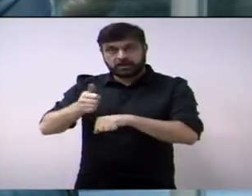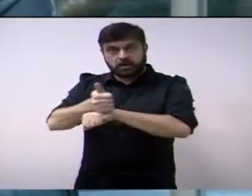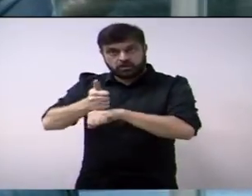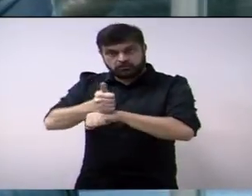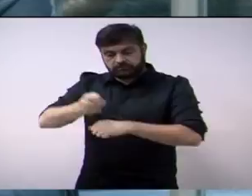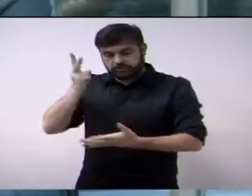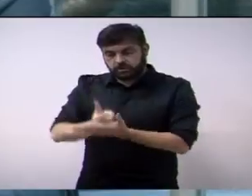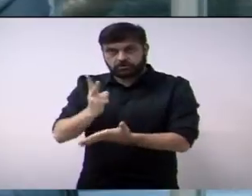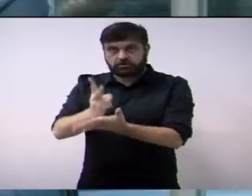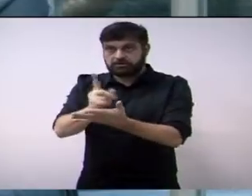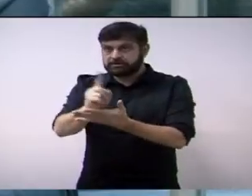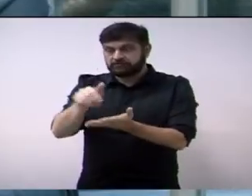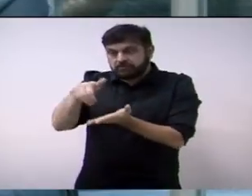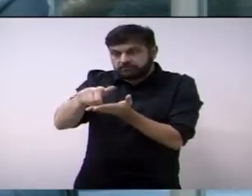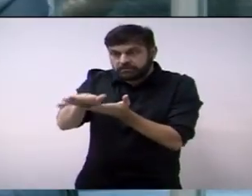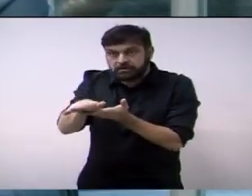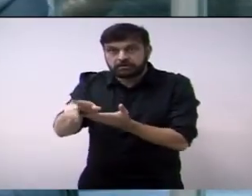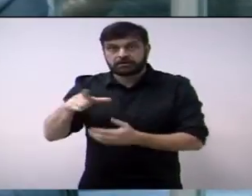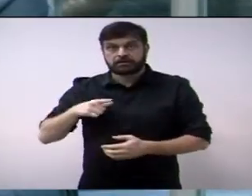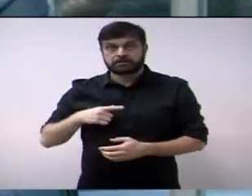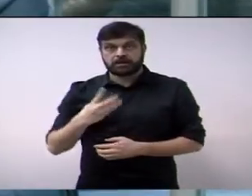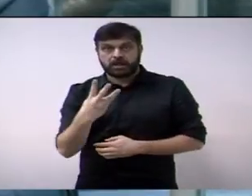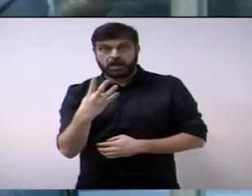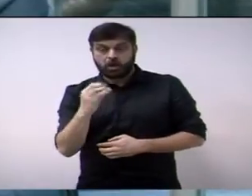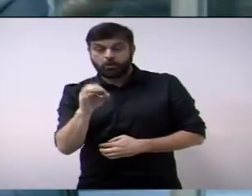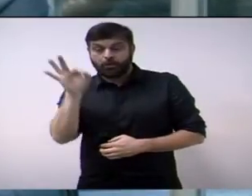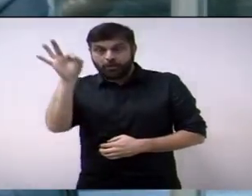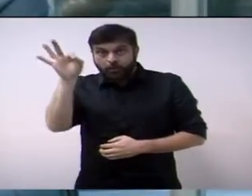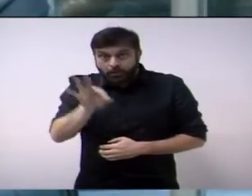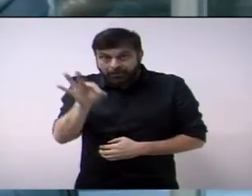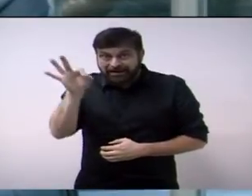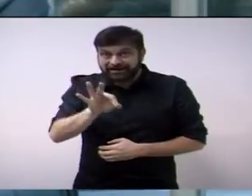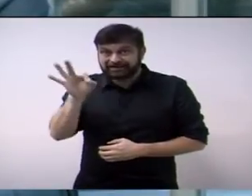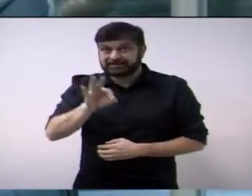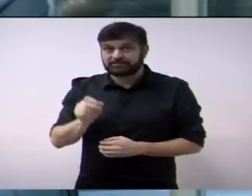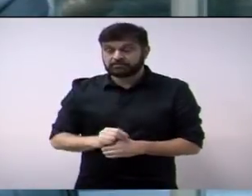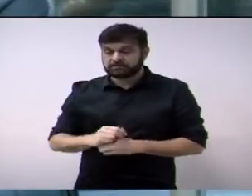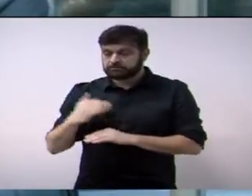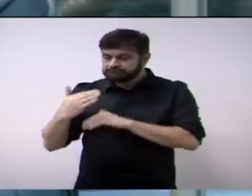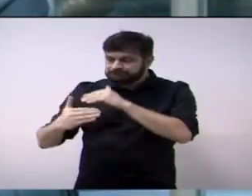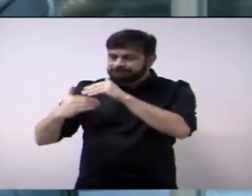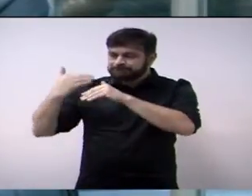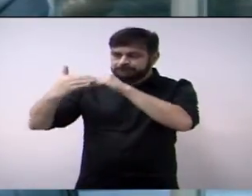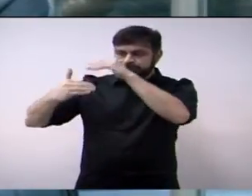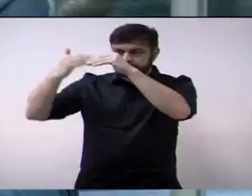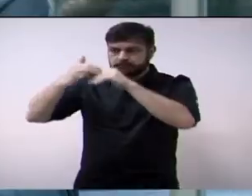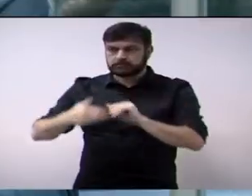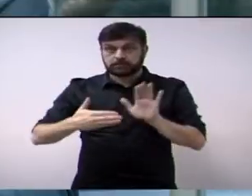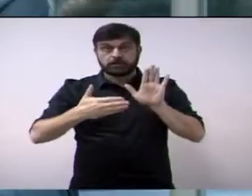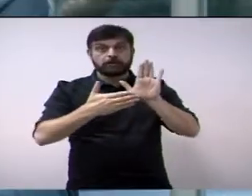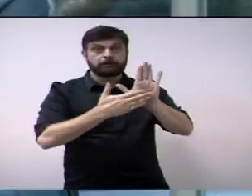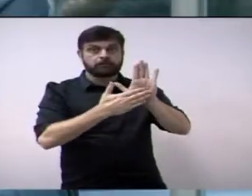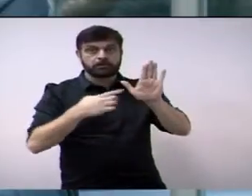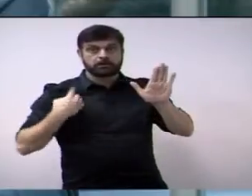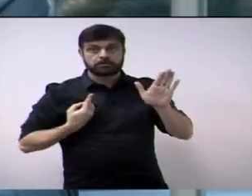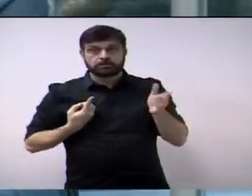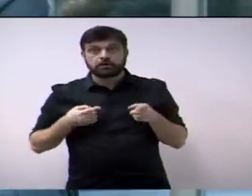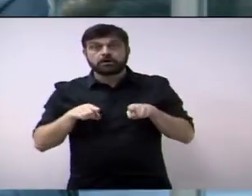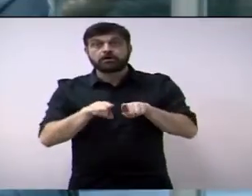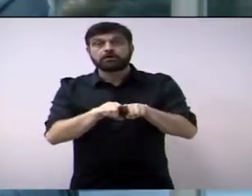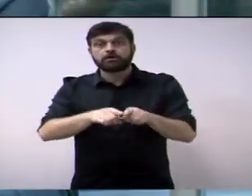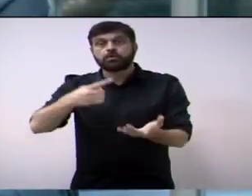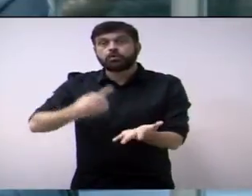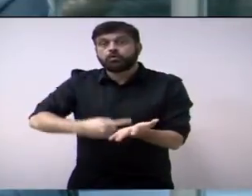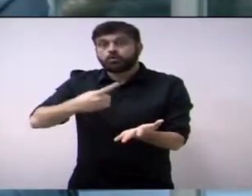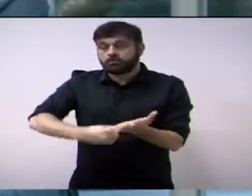e também 40% no mínimo para os servidores de carreira. E nessa nova estrutura proposta, firmamos também um compromisso